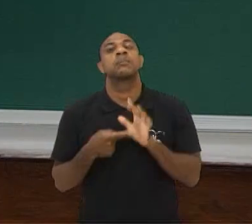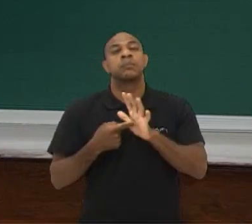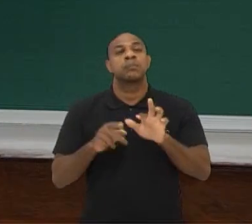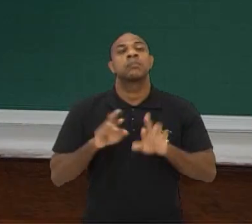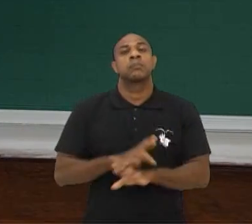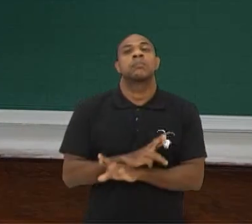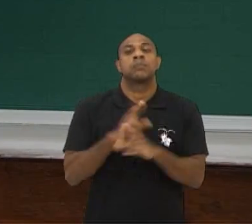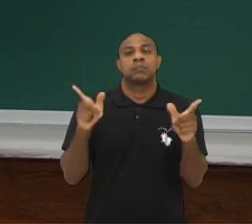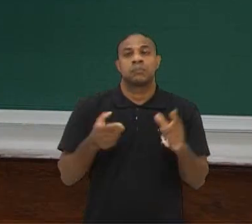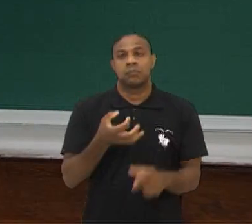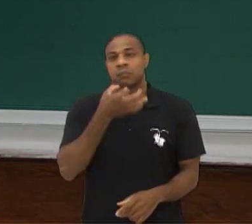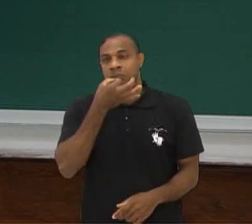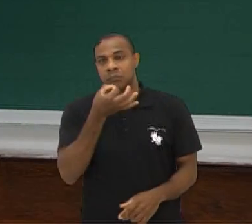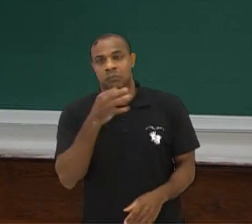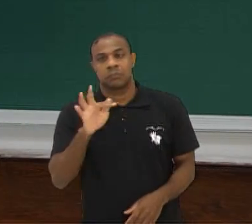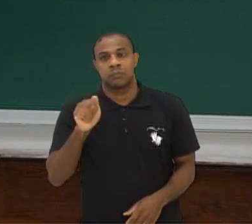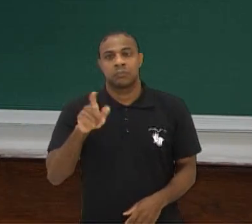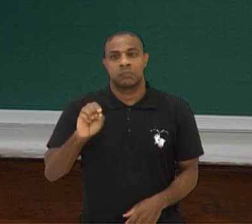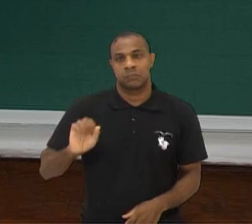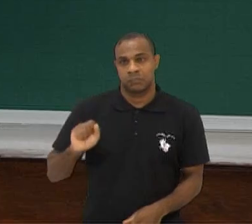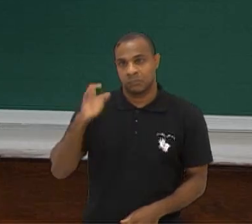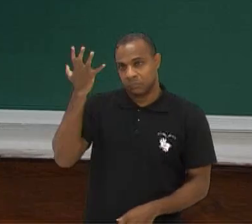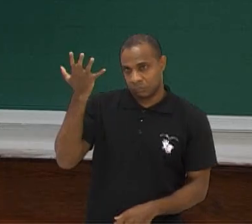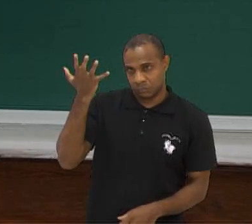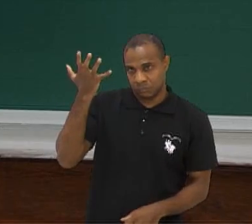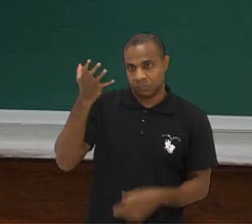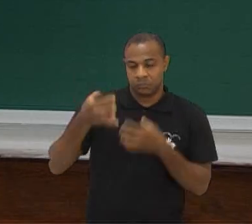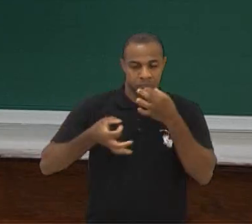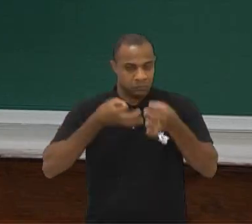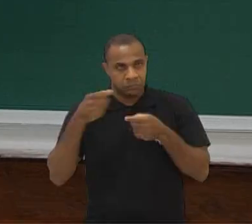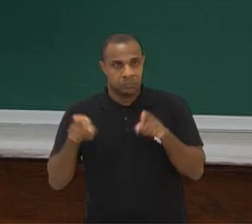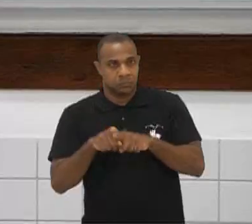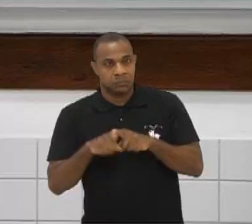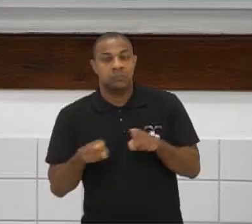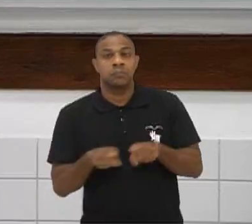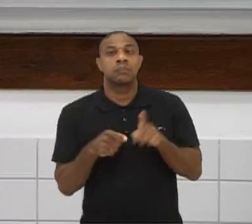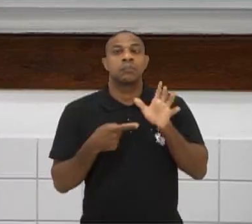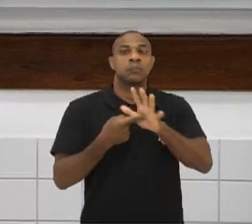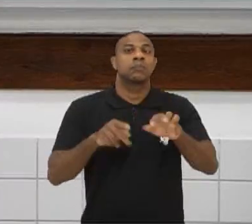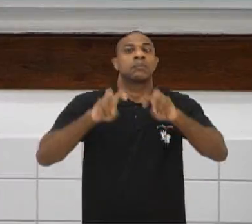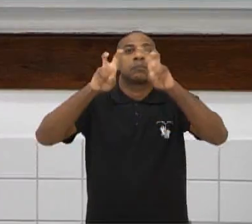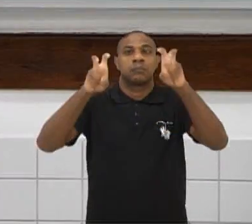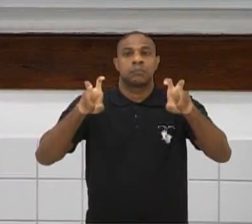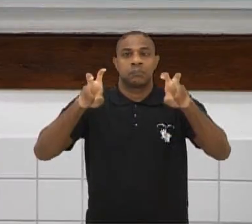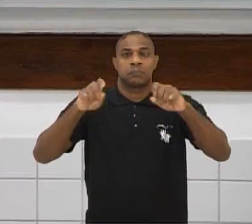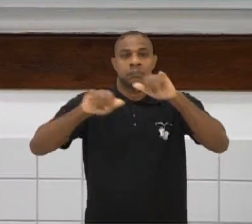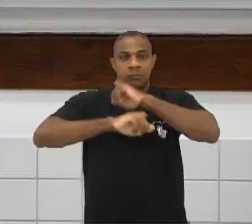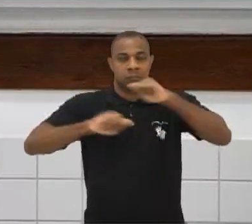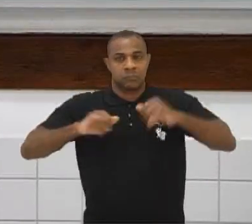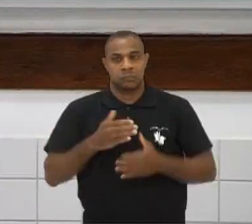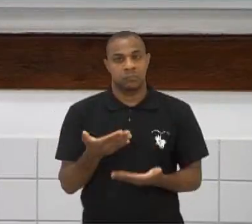entre fato e opinião e identificamos o tema, né, o assunto principal de uma notícia.